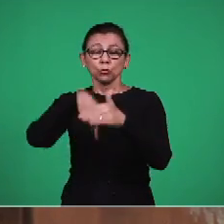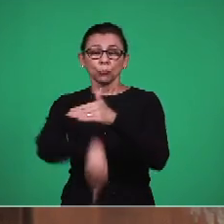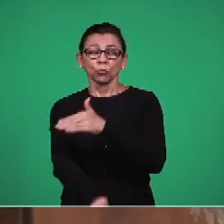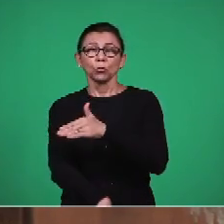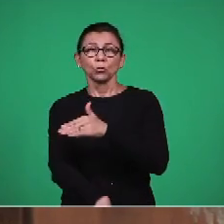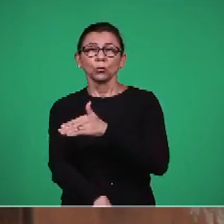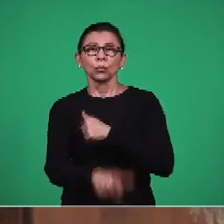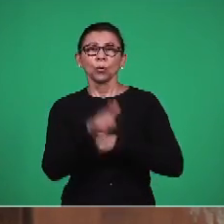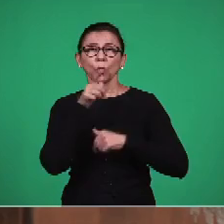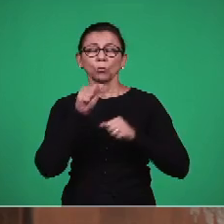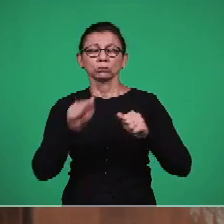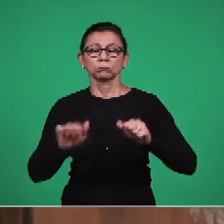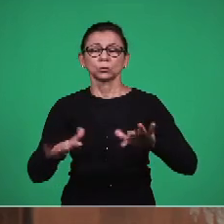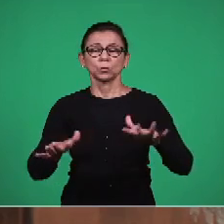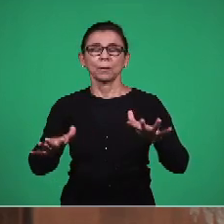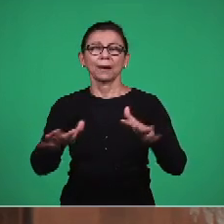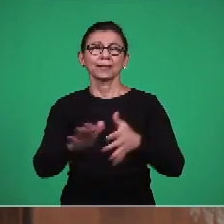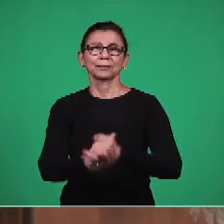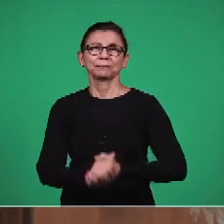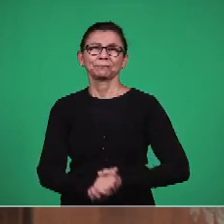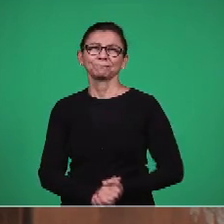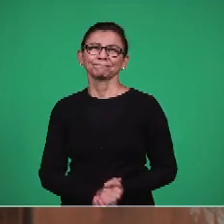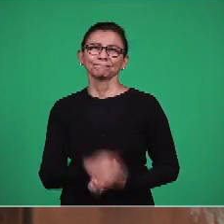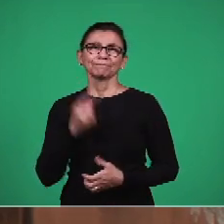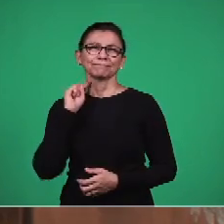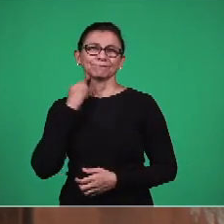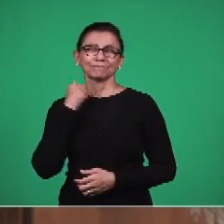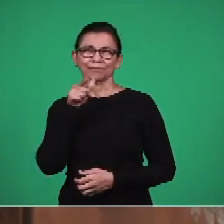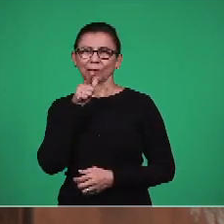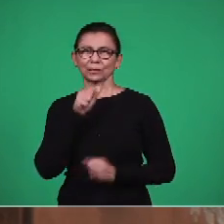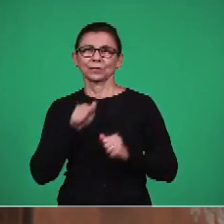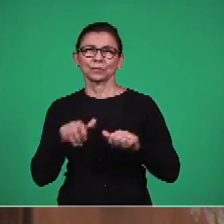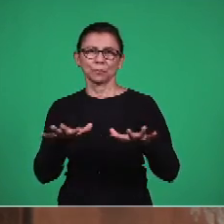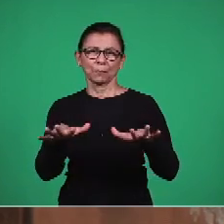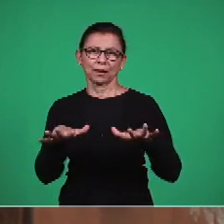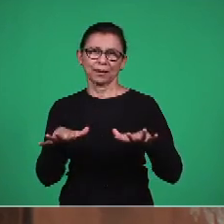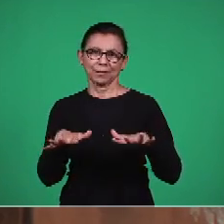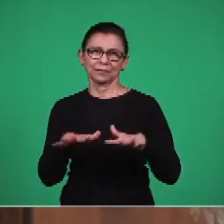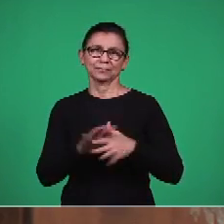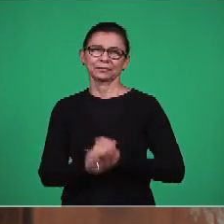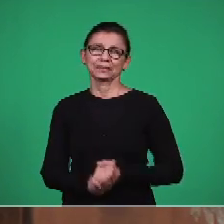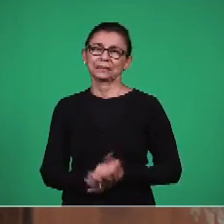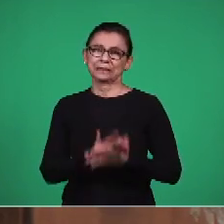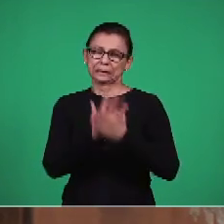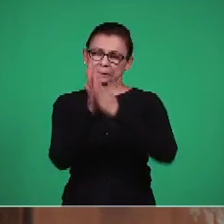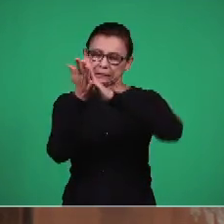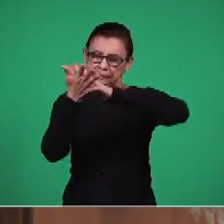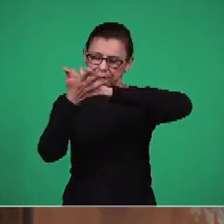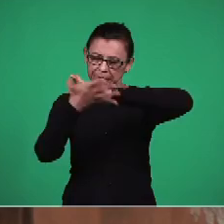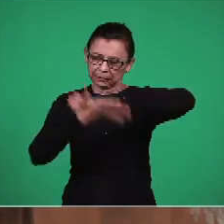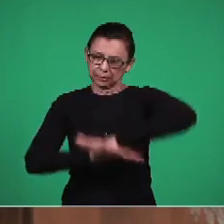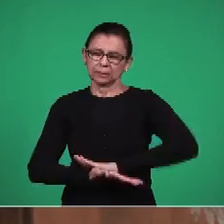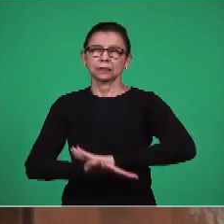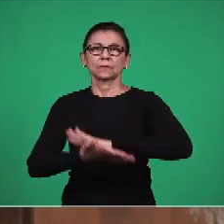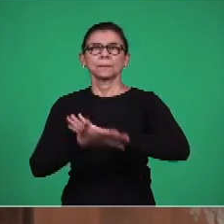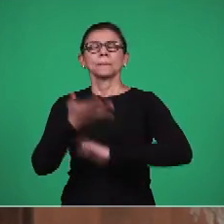mar. É isso que o próprio homem está fazendo. Então, essa é a grande destruição. Você